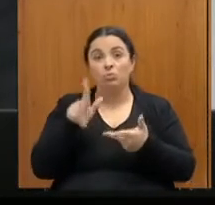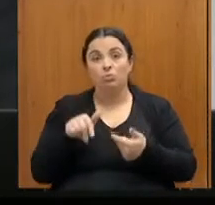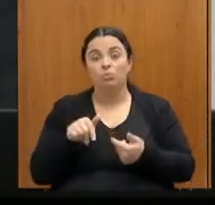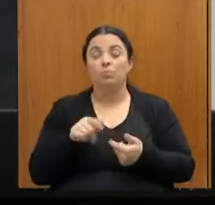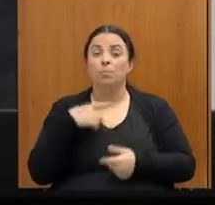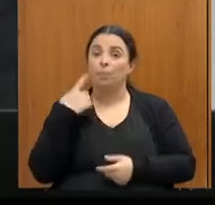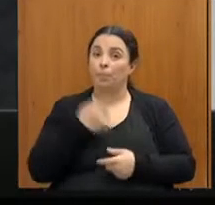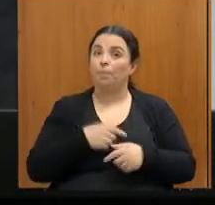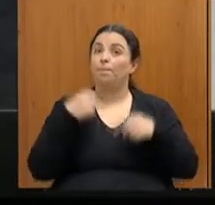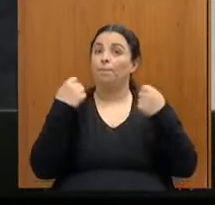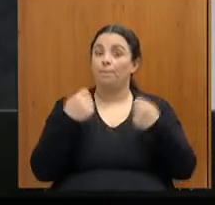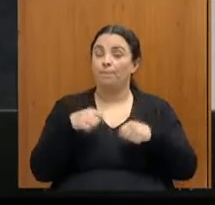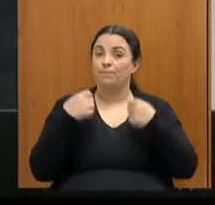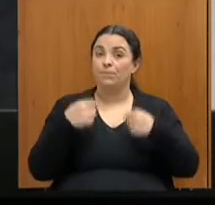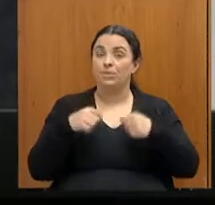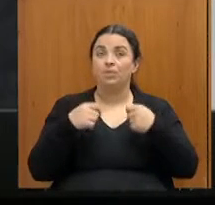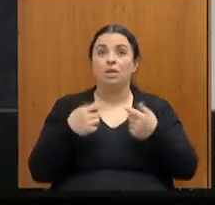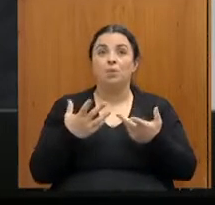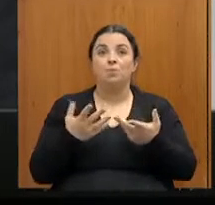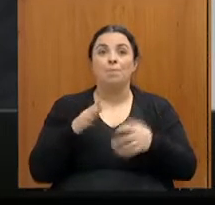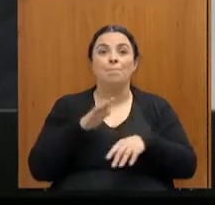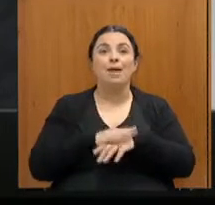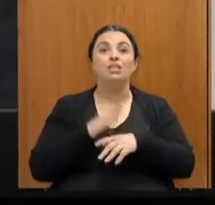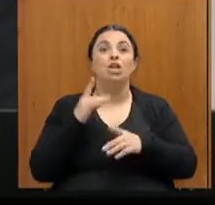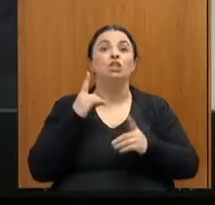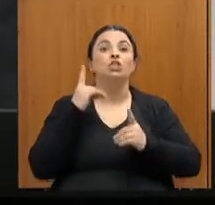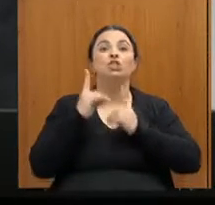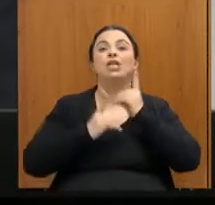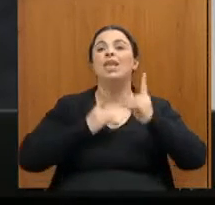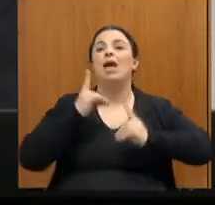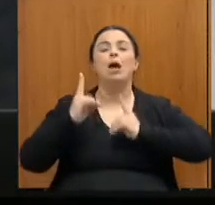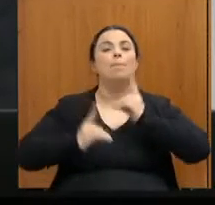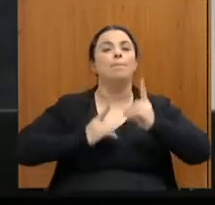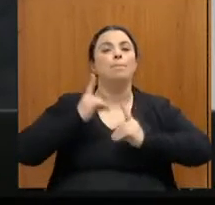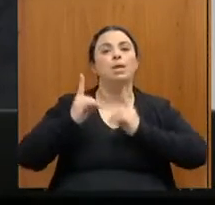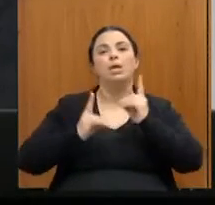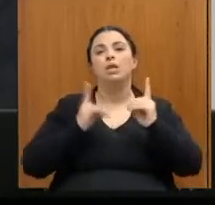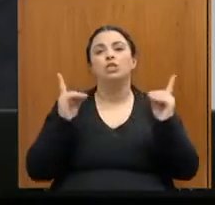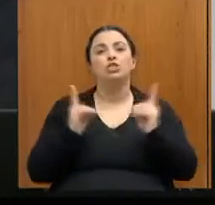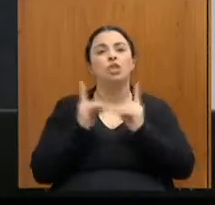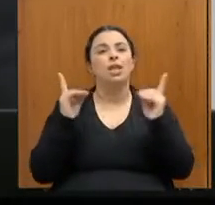acredito que nós vamos ter que ter muito dinamismo Para conseguirmos